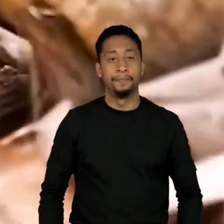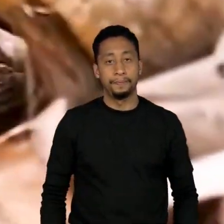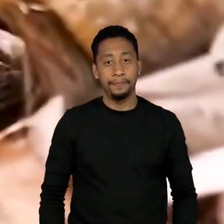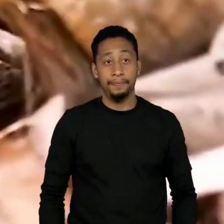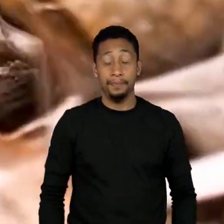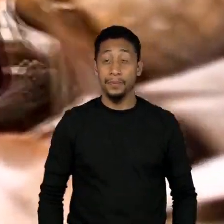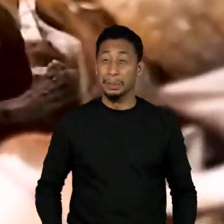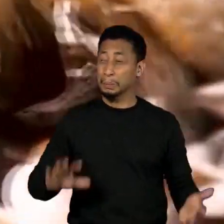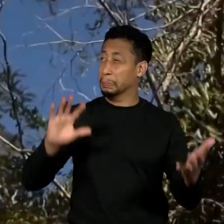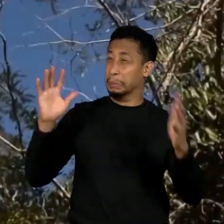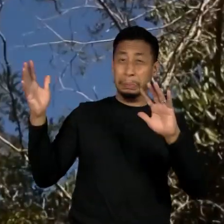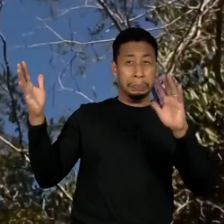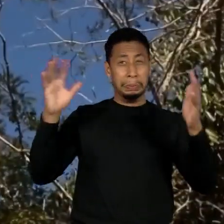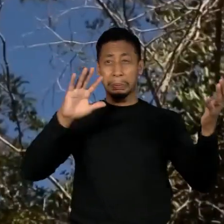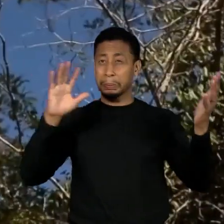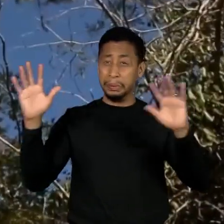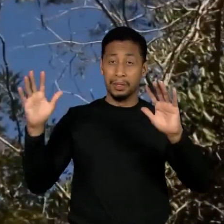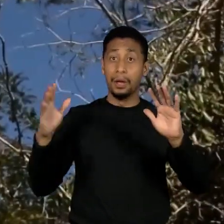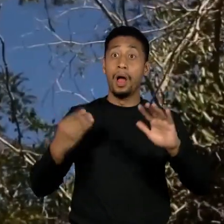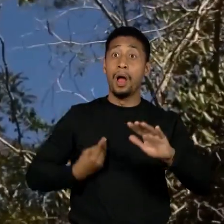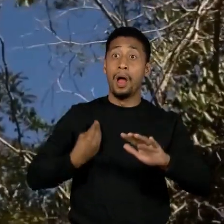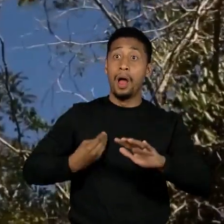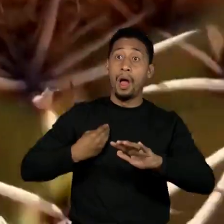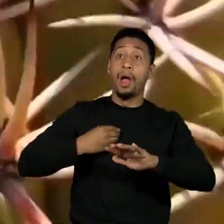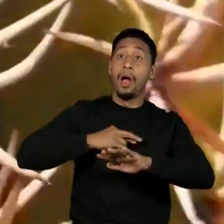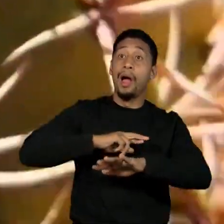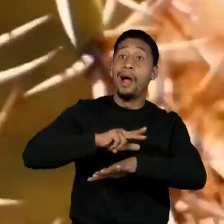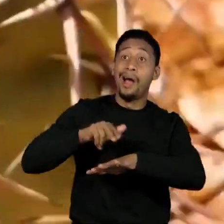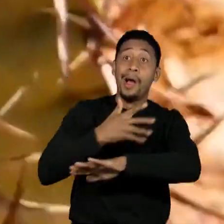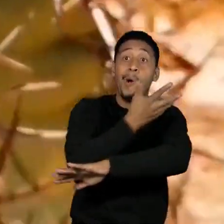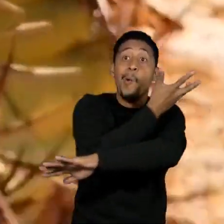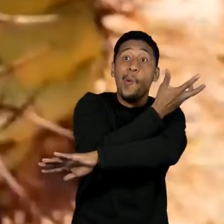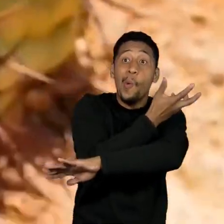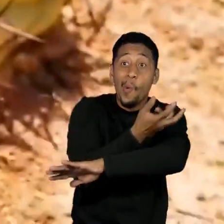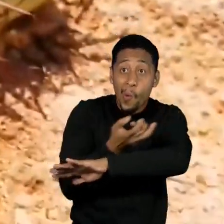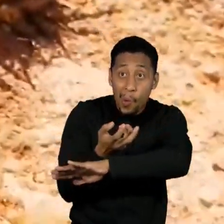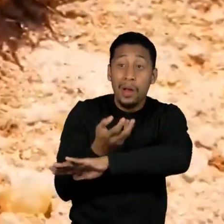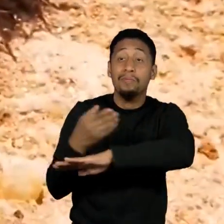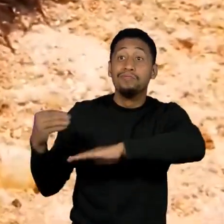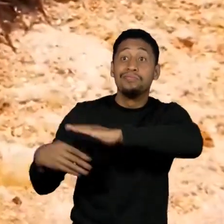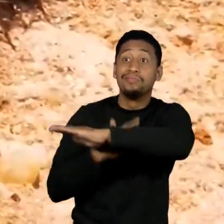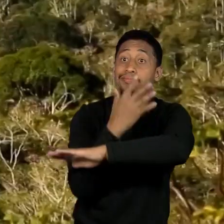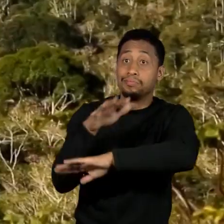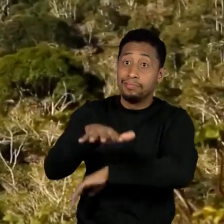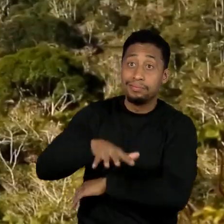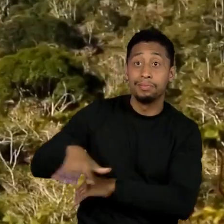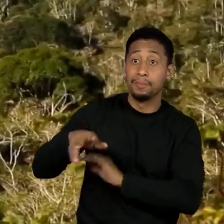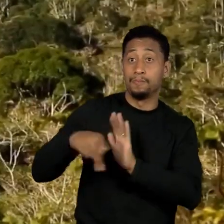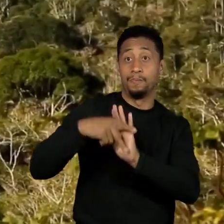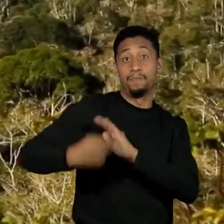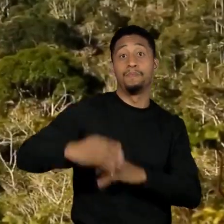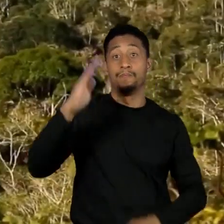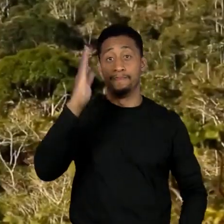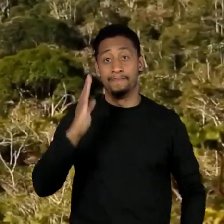A crise climática coloca em risco as espécies da caatinga, bioma exclusivamente brasileiro.